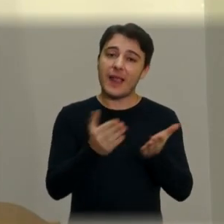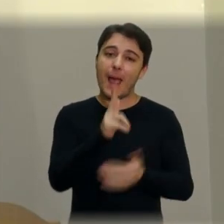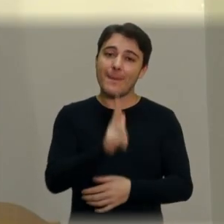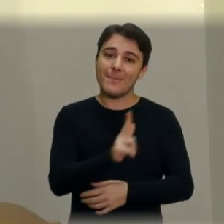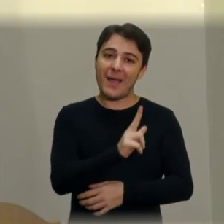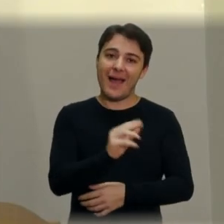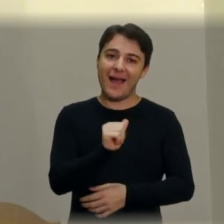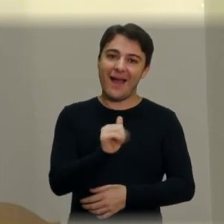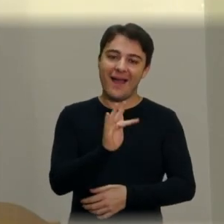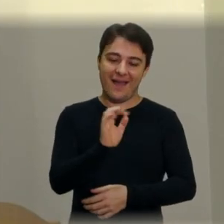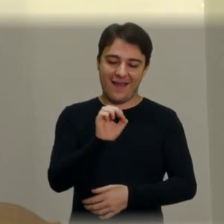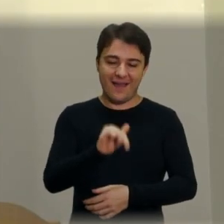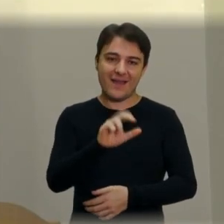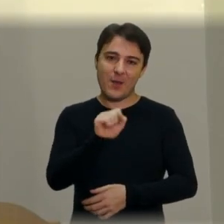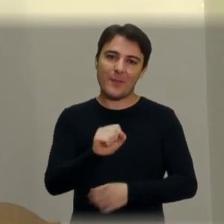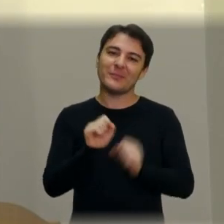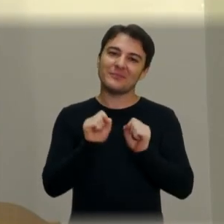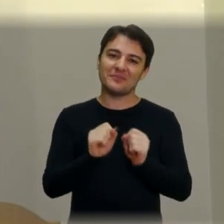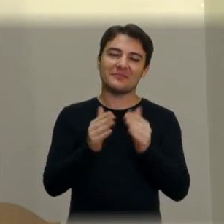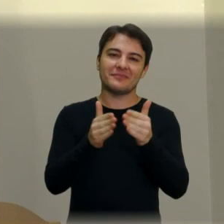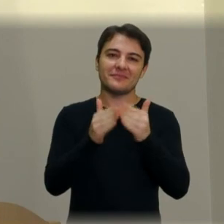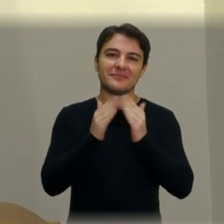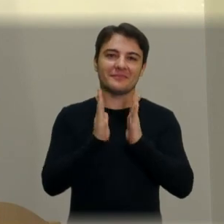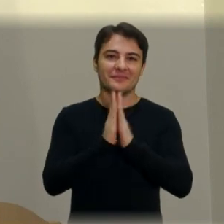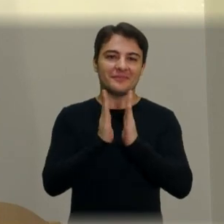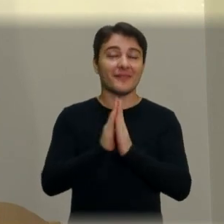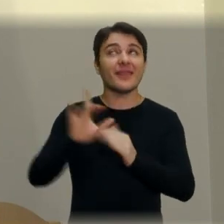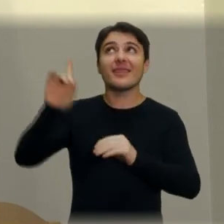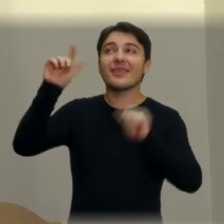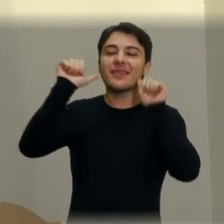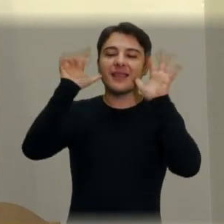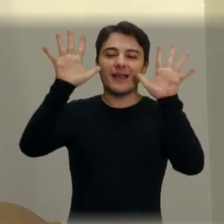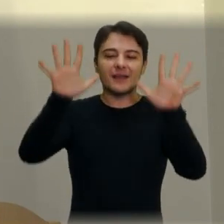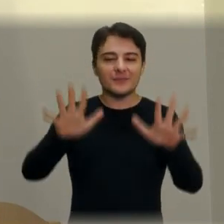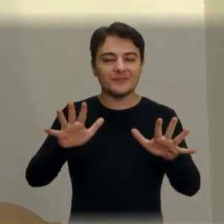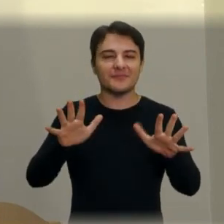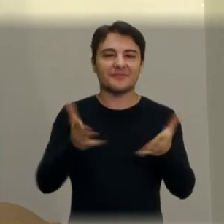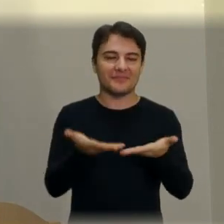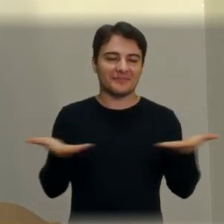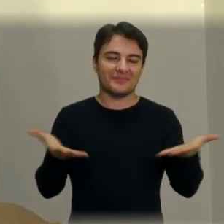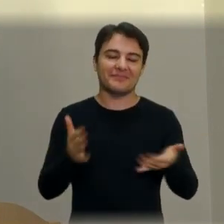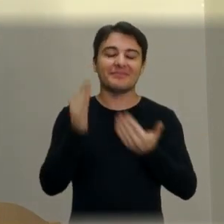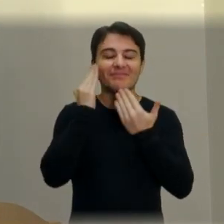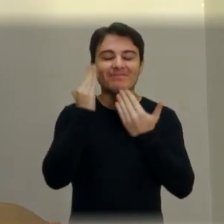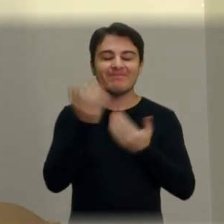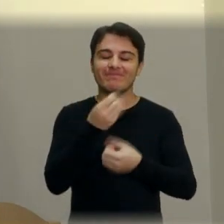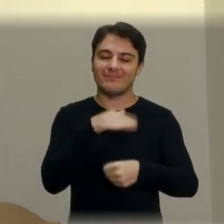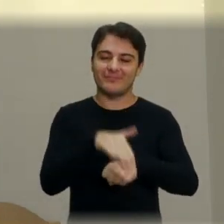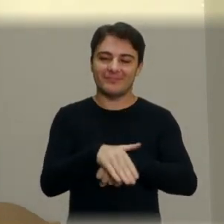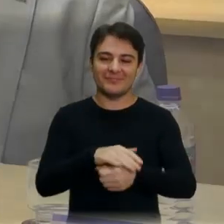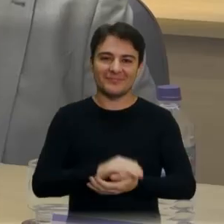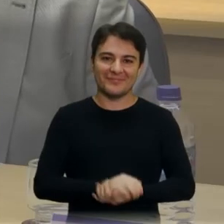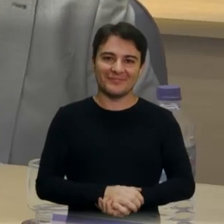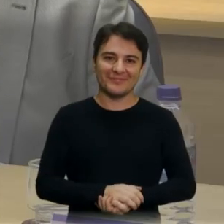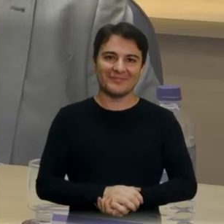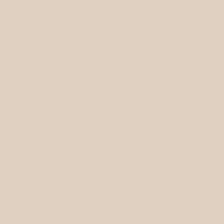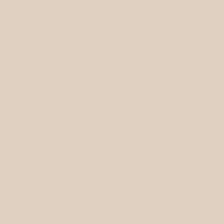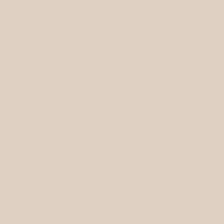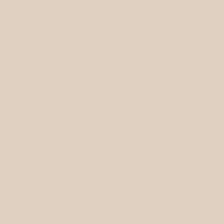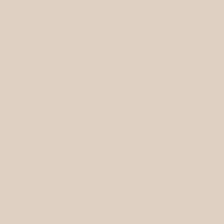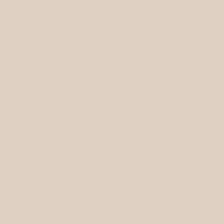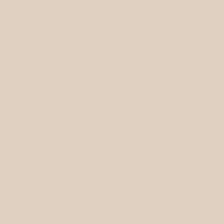Afonso possa interceder por todos nós e com as bênçãos de Deus que Deus abençoe obrigado boa noite